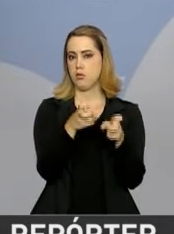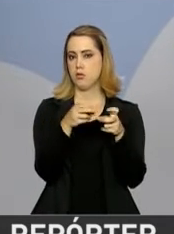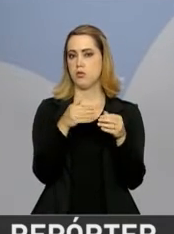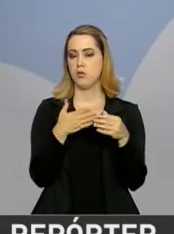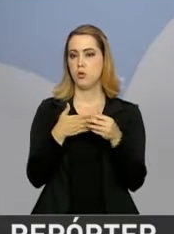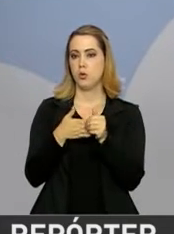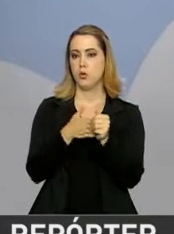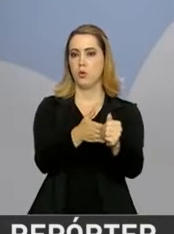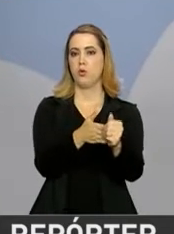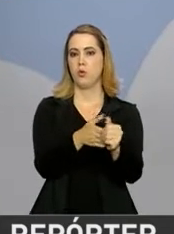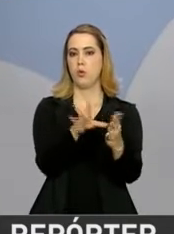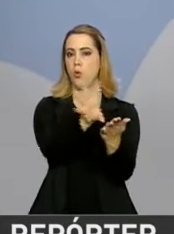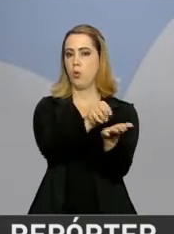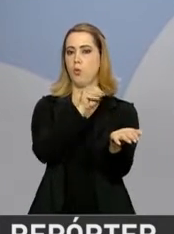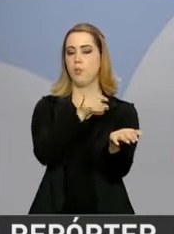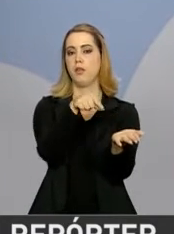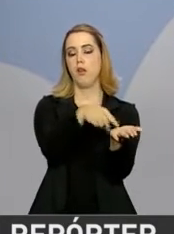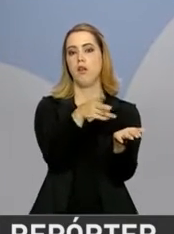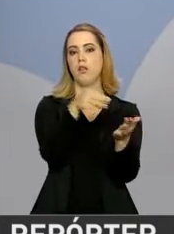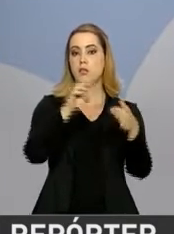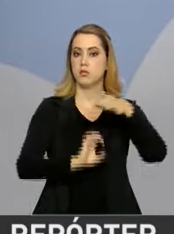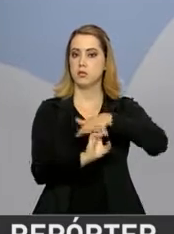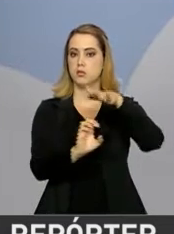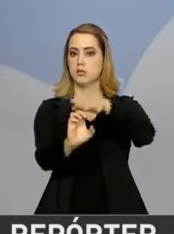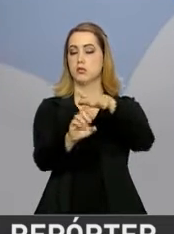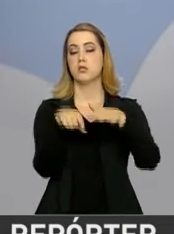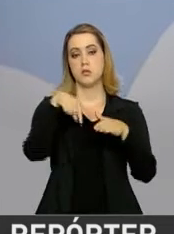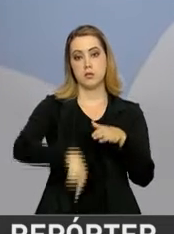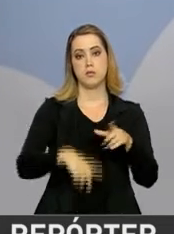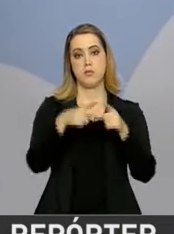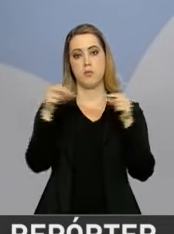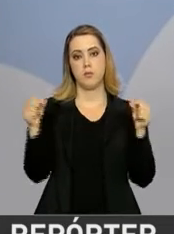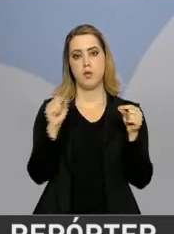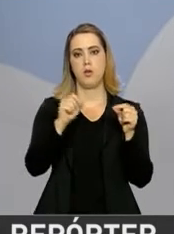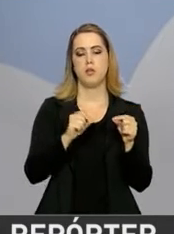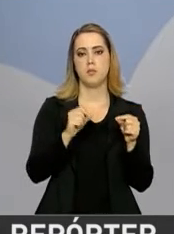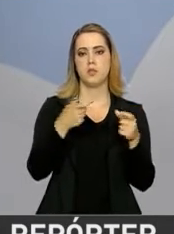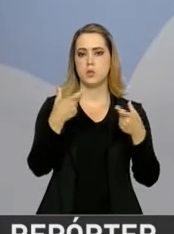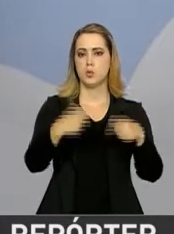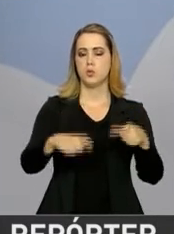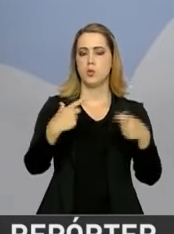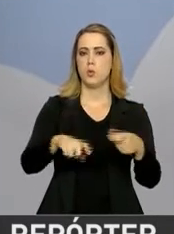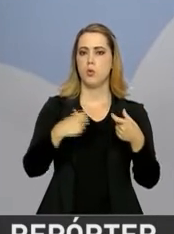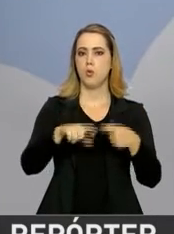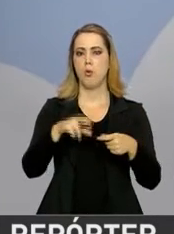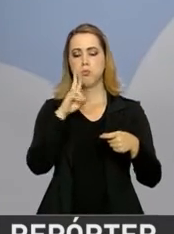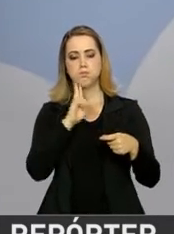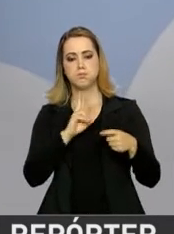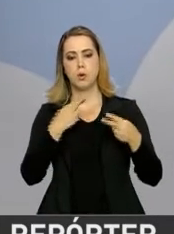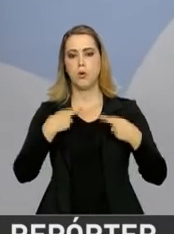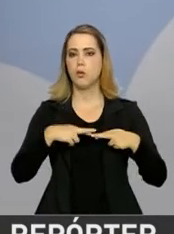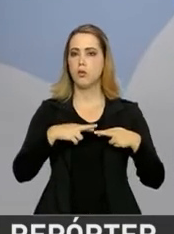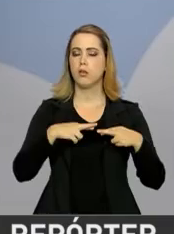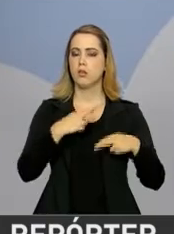e ajudar a construir aqui em Brasília um polo de referência mundial em governo digital, em